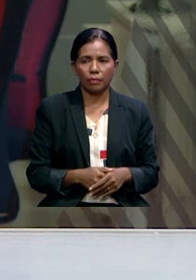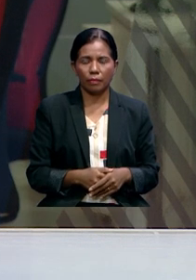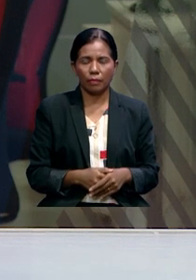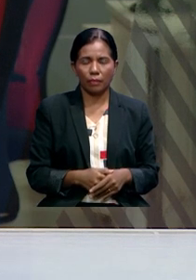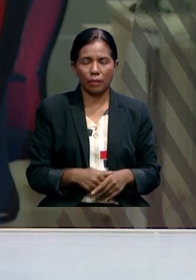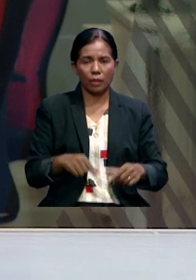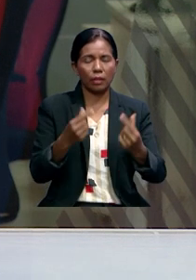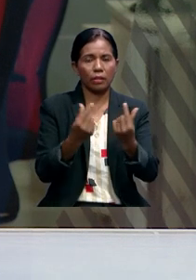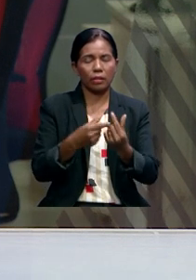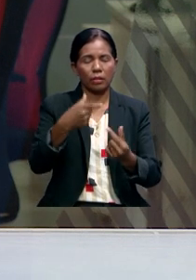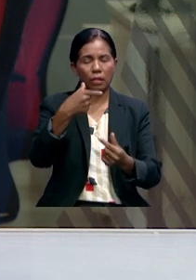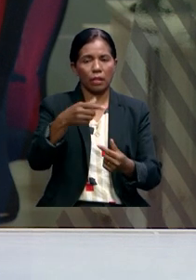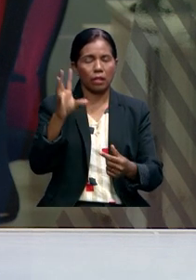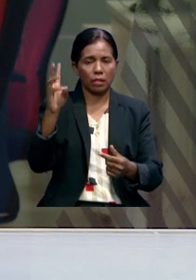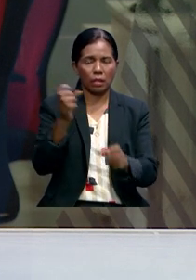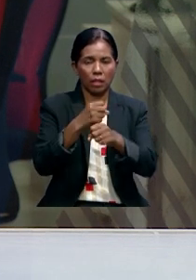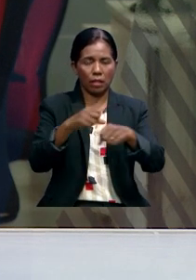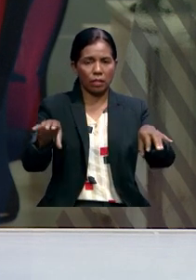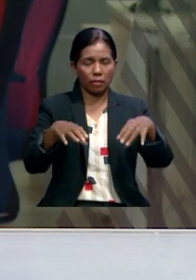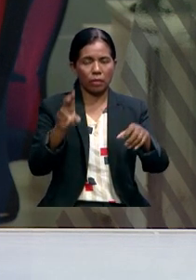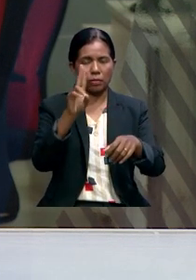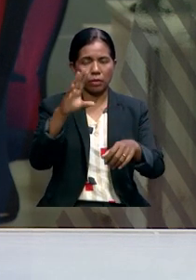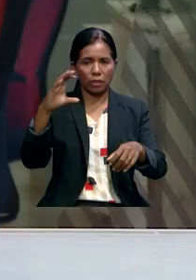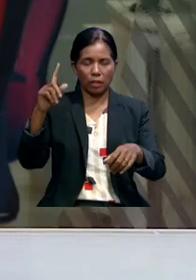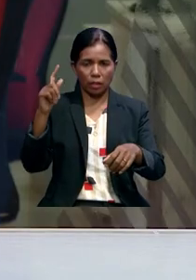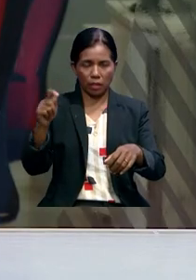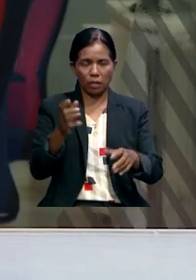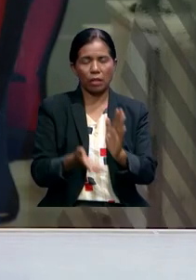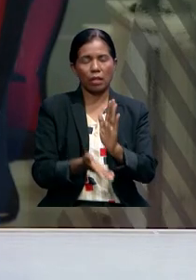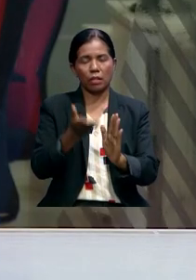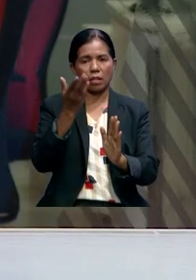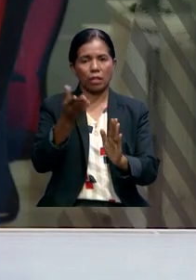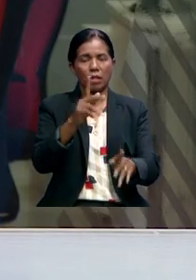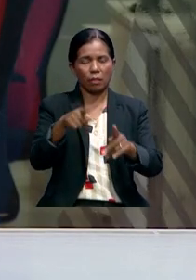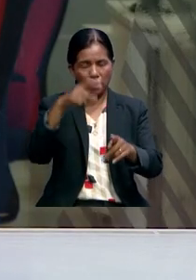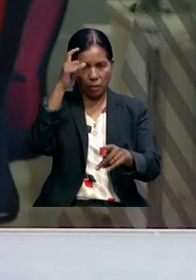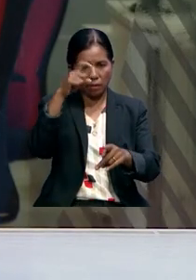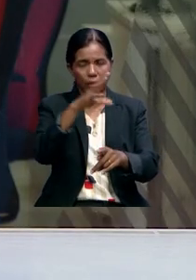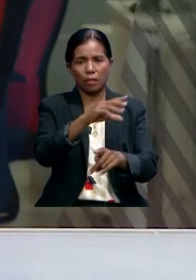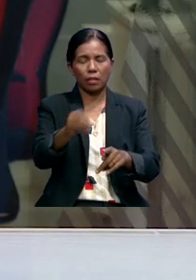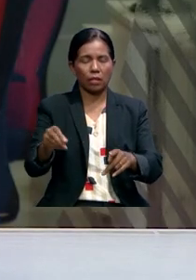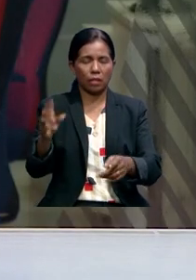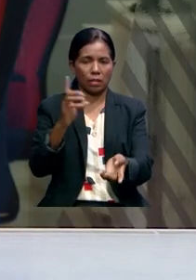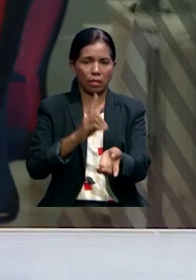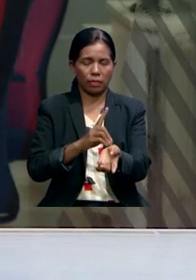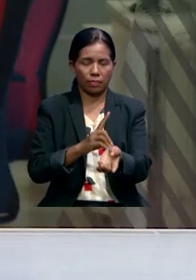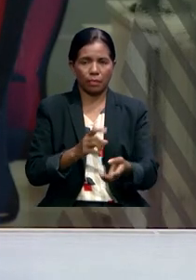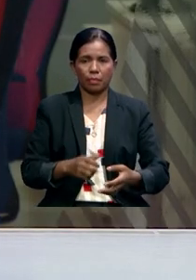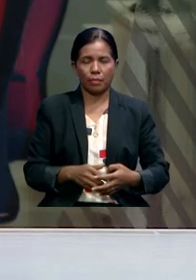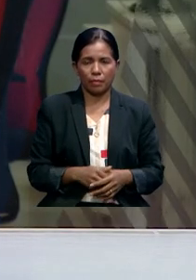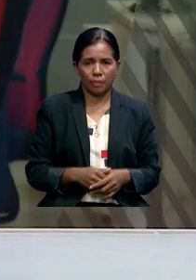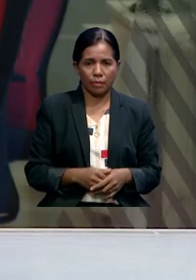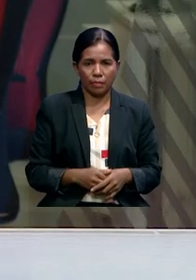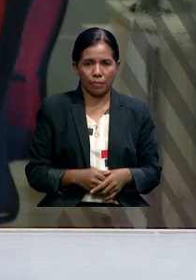Fundação GGSI Sala Cooperação ho UCT atuasai conhecimento acadêmico siranian iha área medicina.